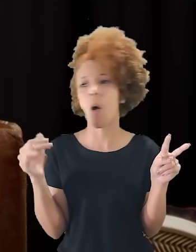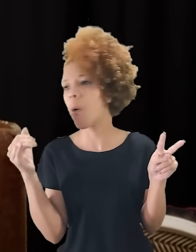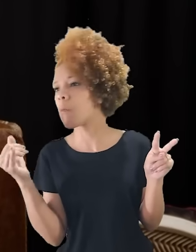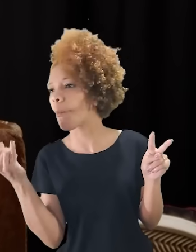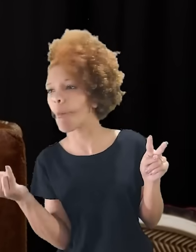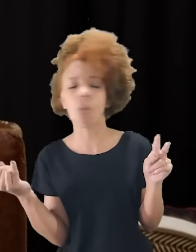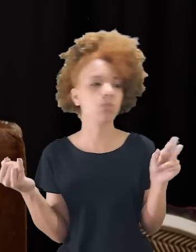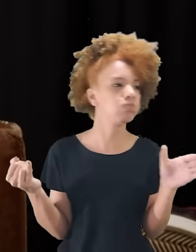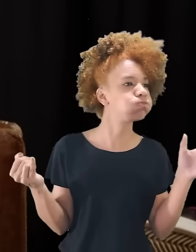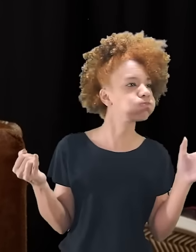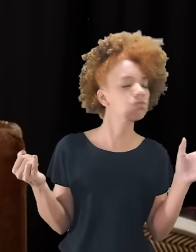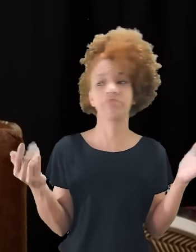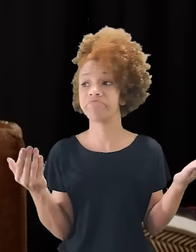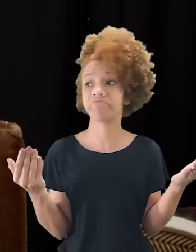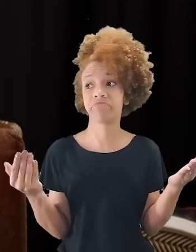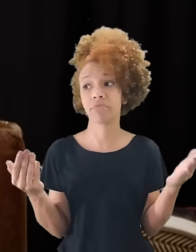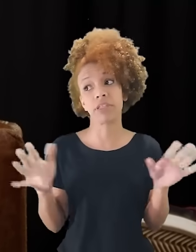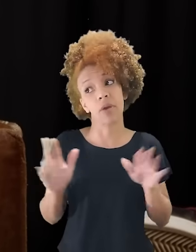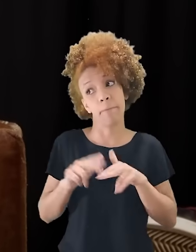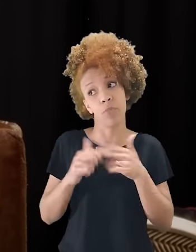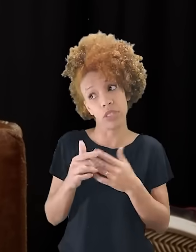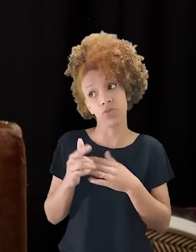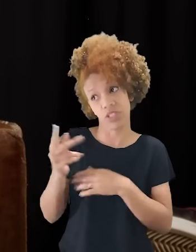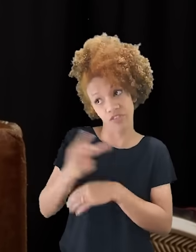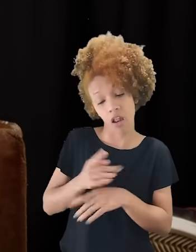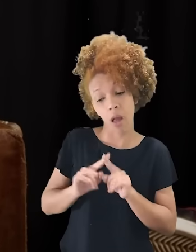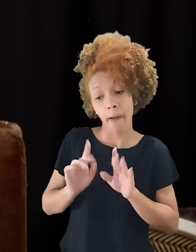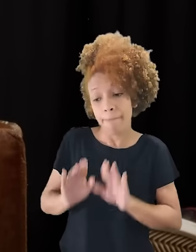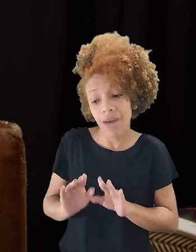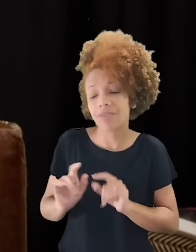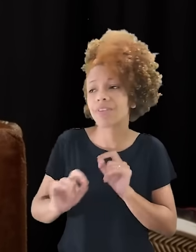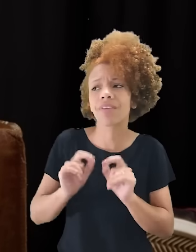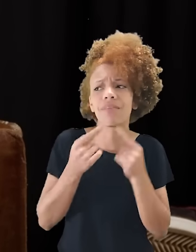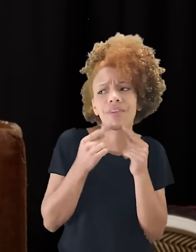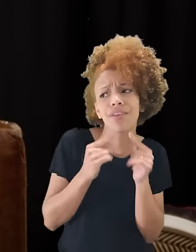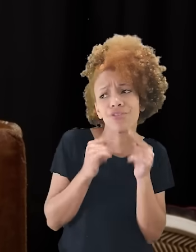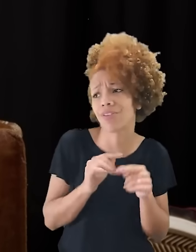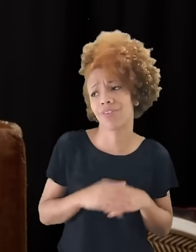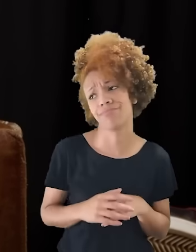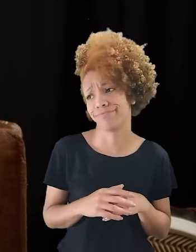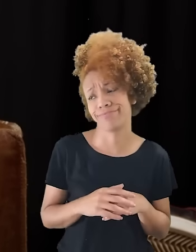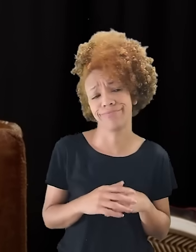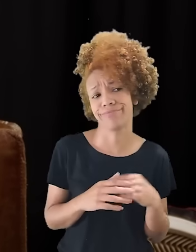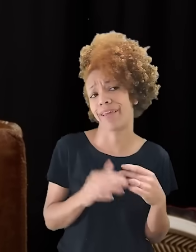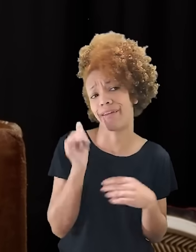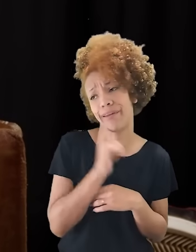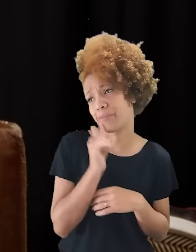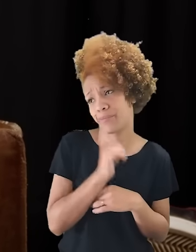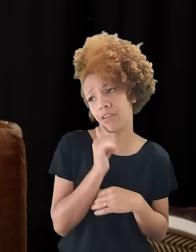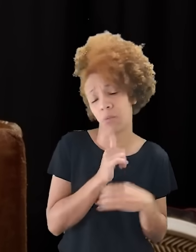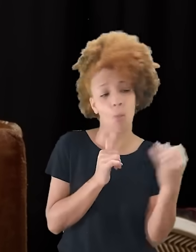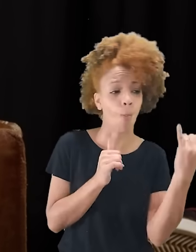gorda Então eu acho que é por isso que eles que as pessoas falam isso mas geralmente quem critica é as duas uma